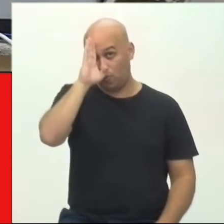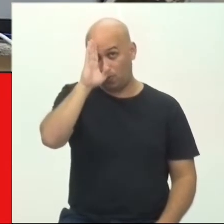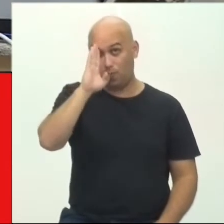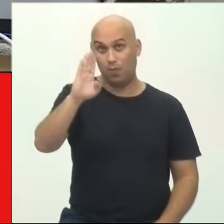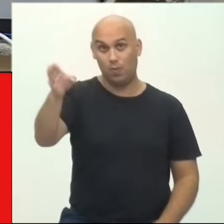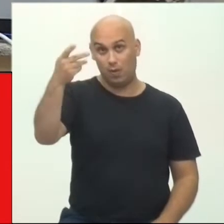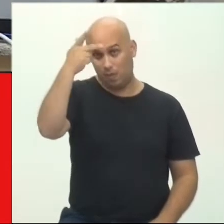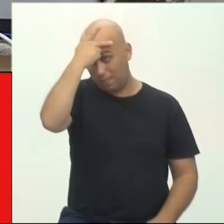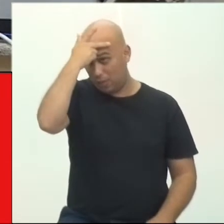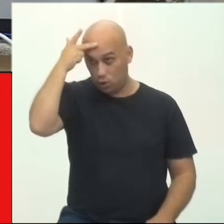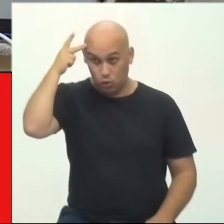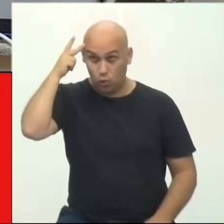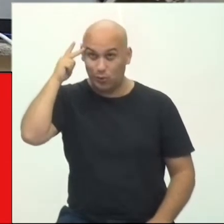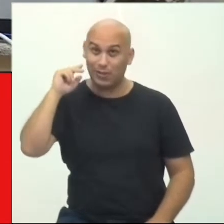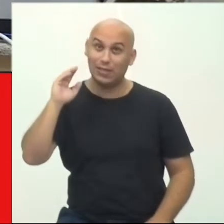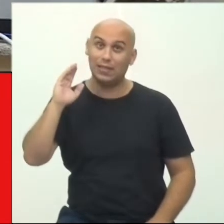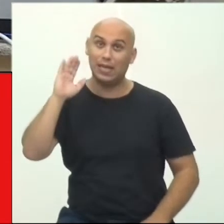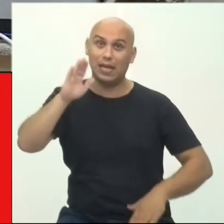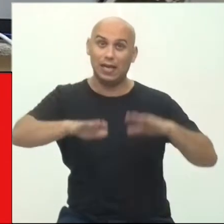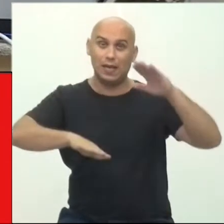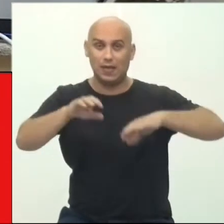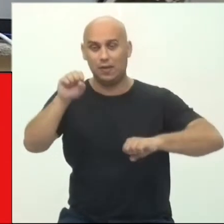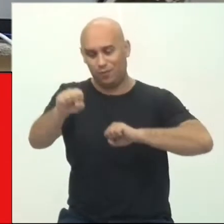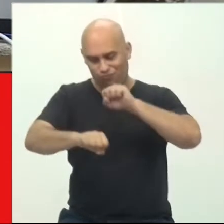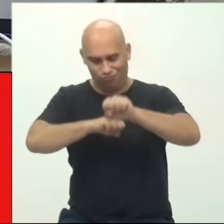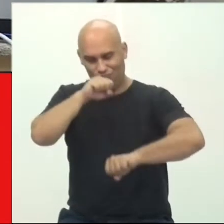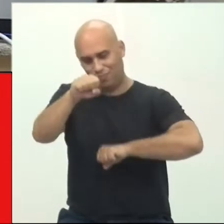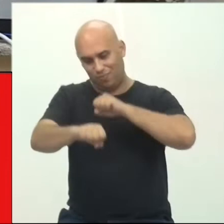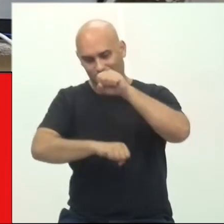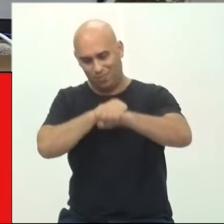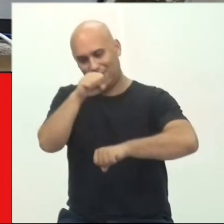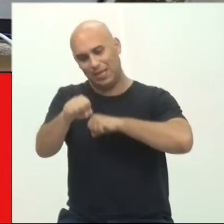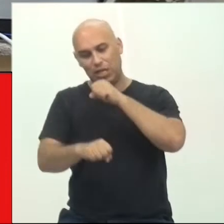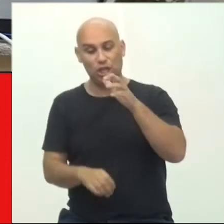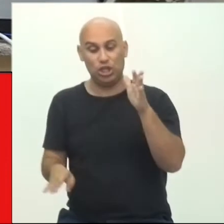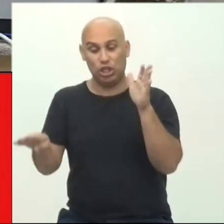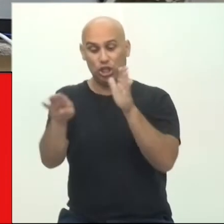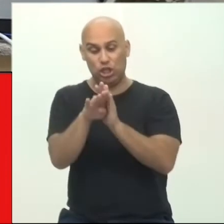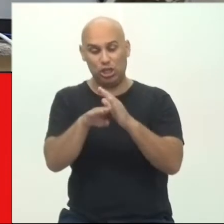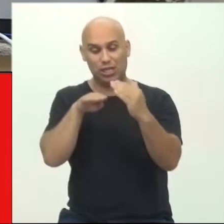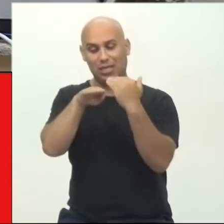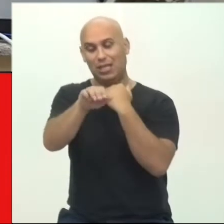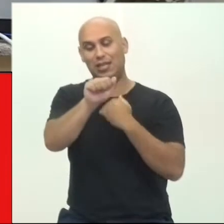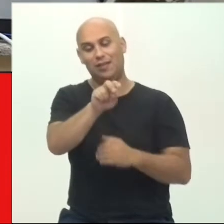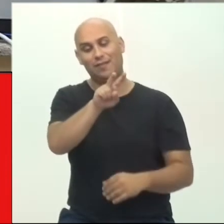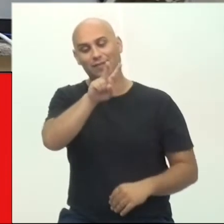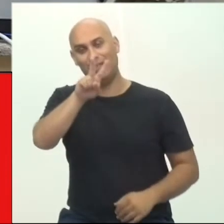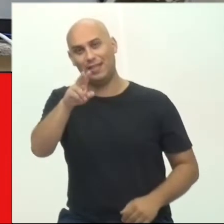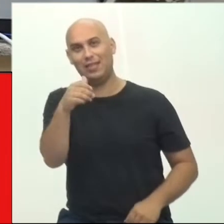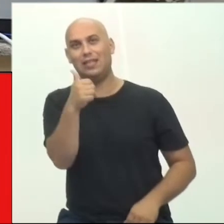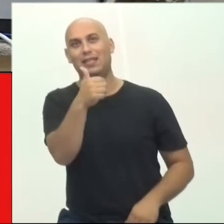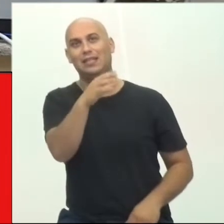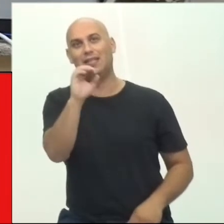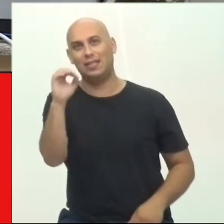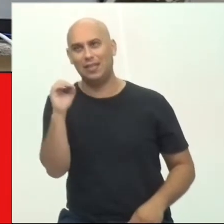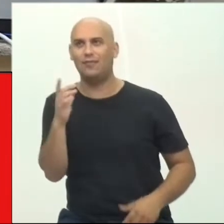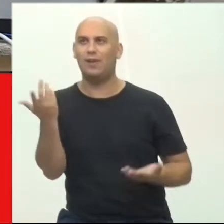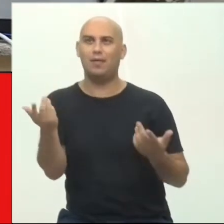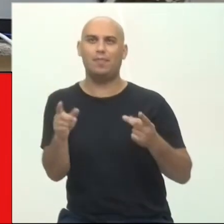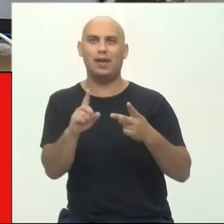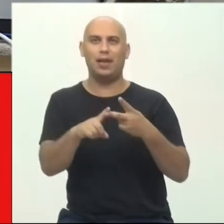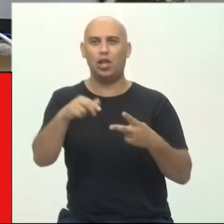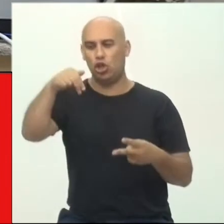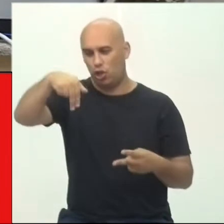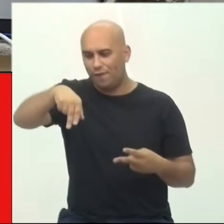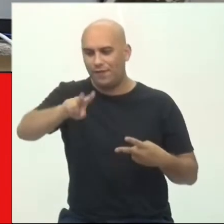pessoal venha pedalando e chegue até a nossa Centenário e passe, vá para Nova Veneza, vá para Forquilinha.